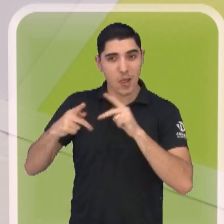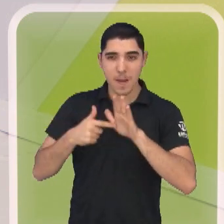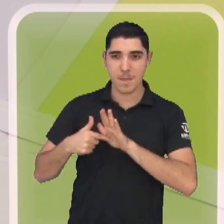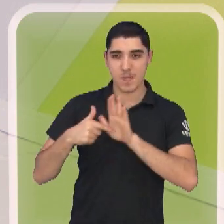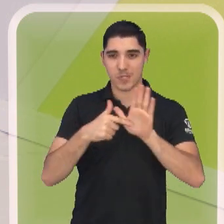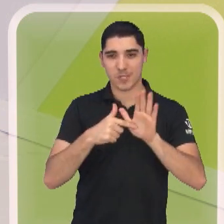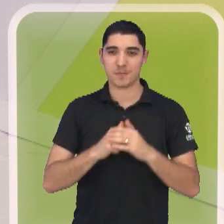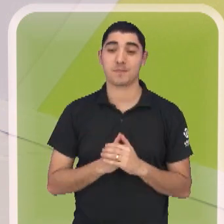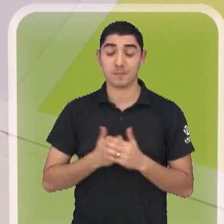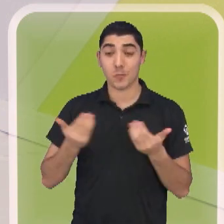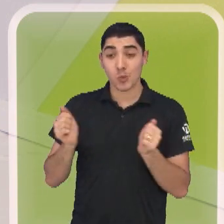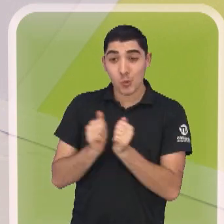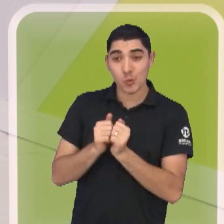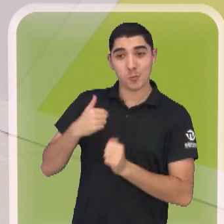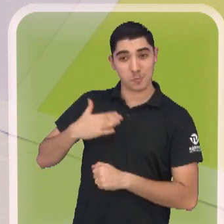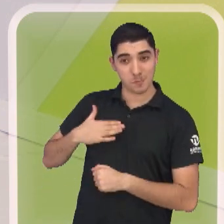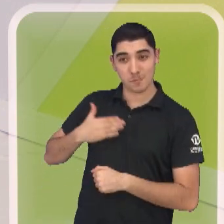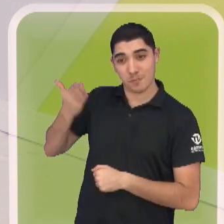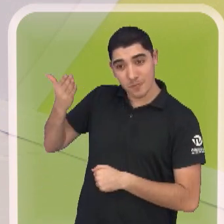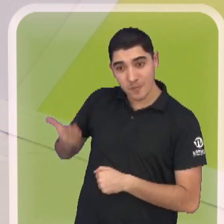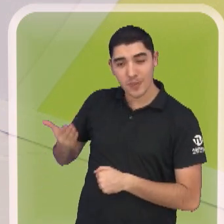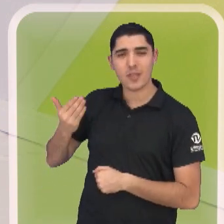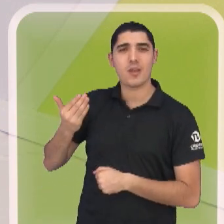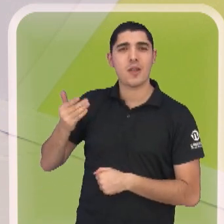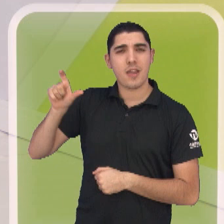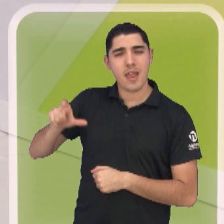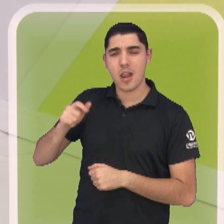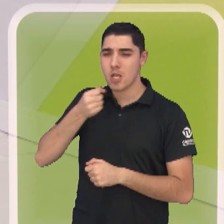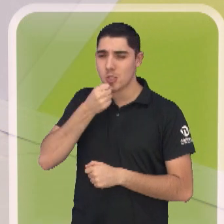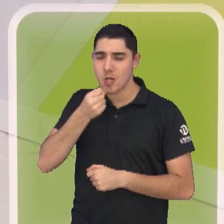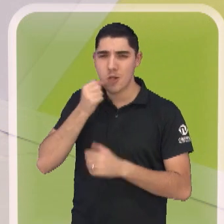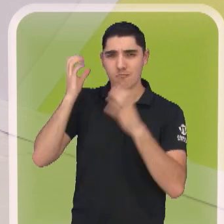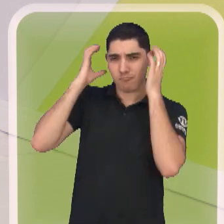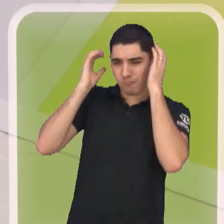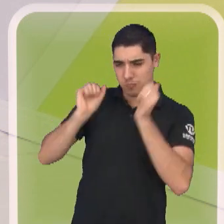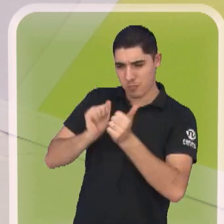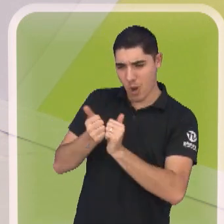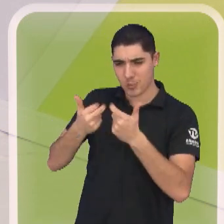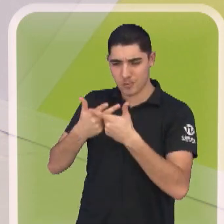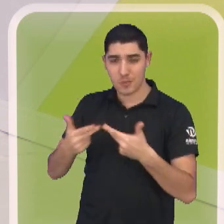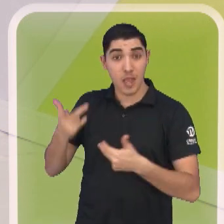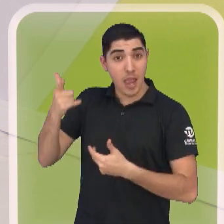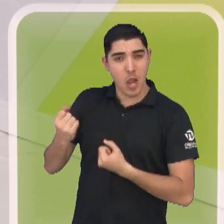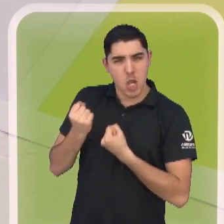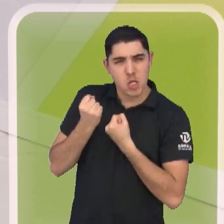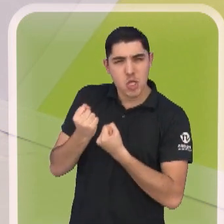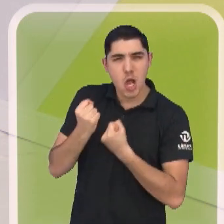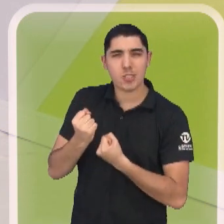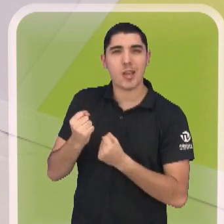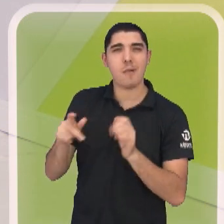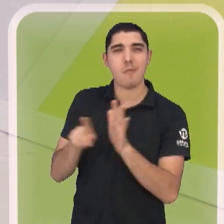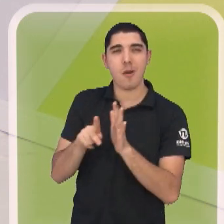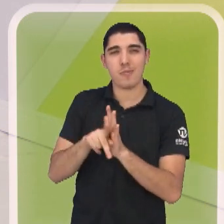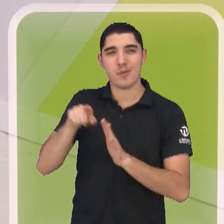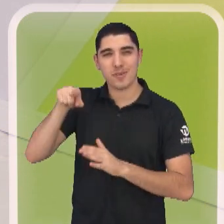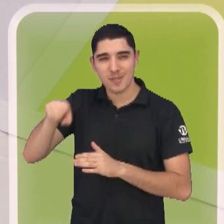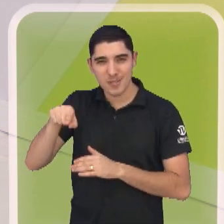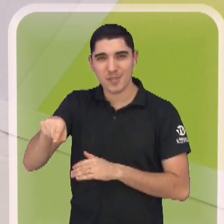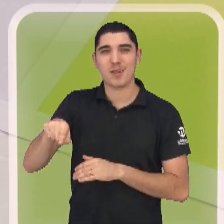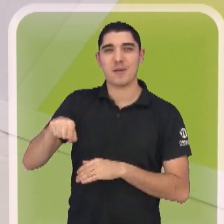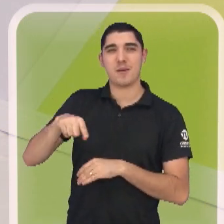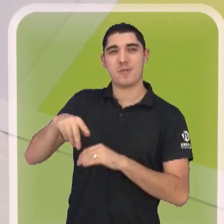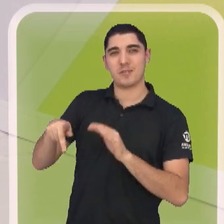nossa cidade aqui comigo ele jornalista esportivo repórter esportivo torcedor marroquino o